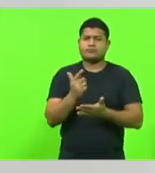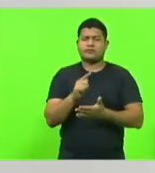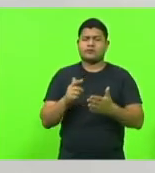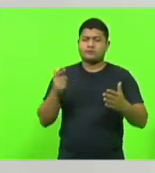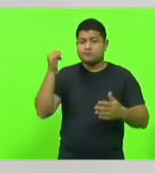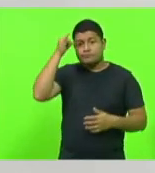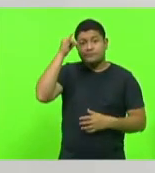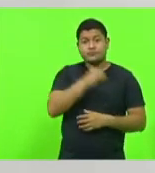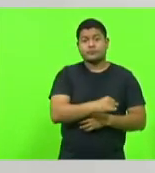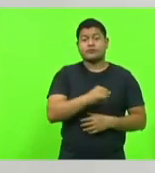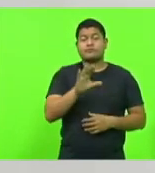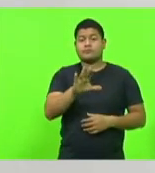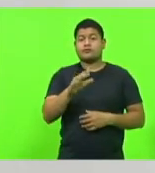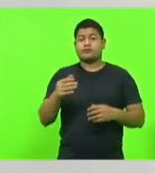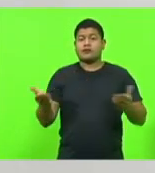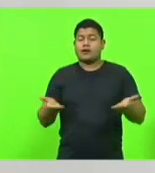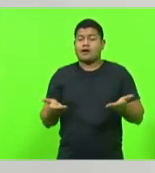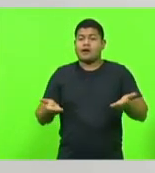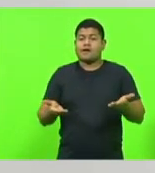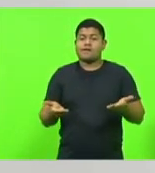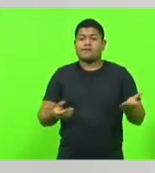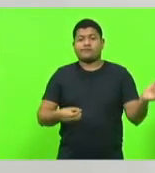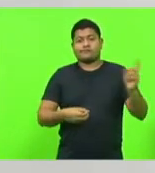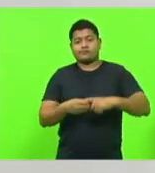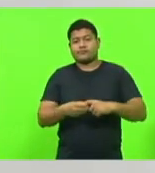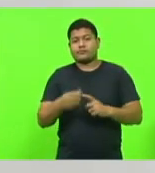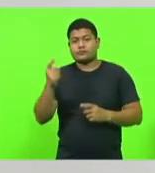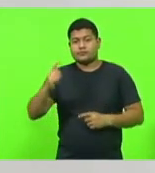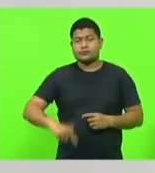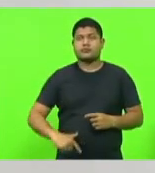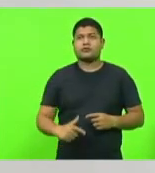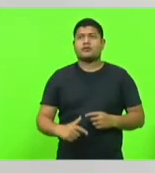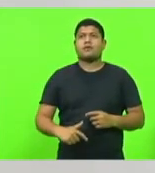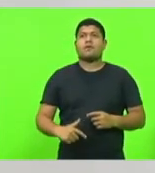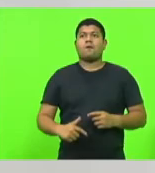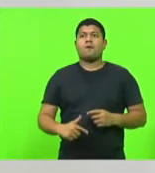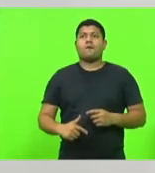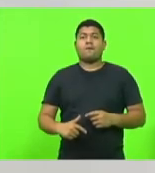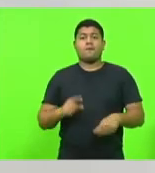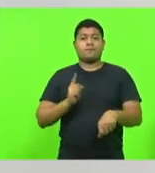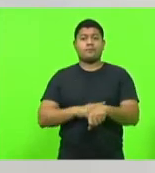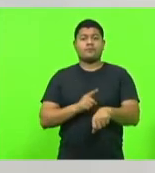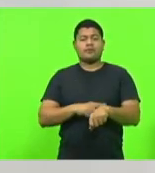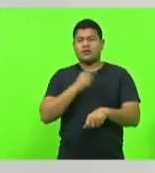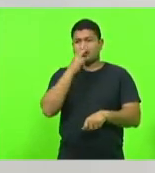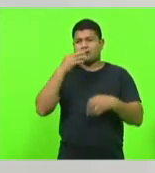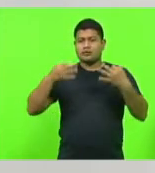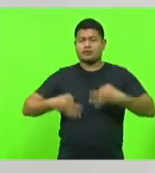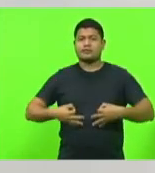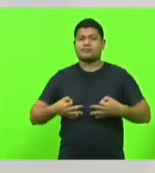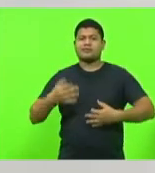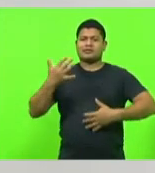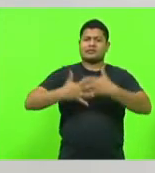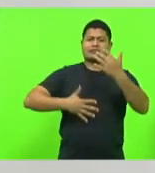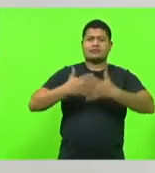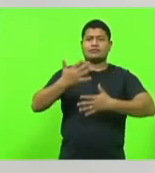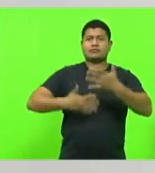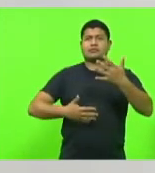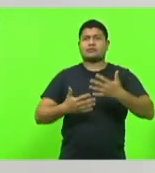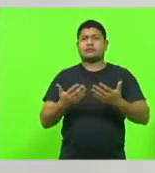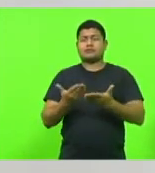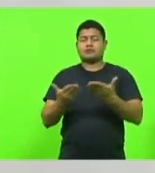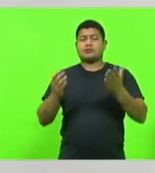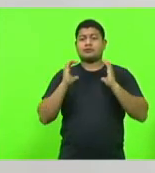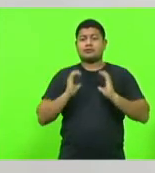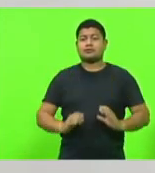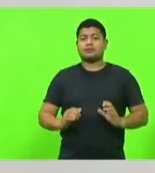que essa ideia estivesse enterrada, ela não estava. Ela estava esperando apenas o momento certo para atrapalhar a vida do catarinense, cidadão